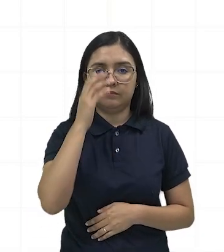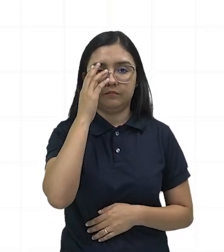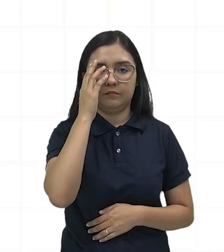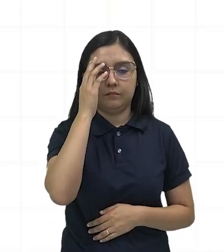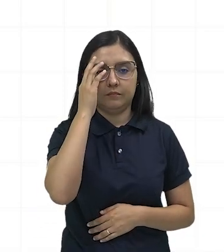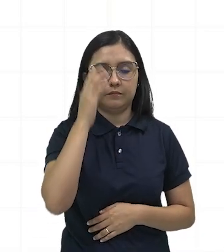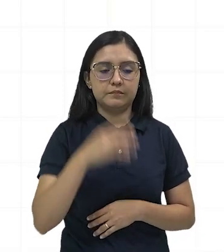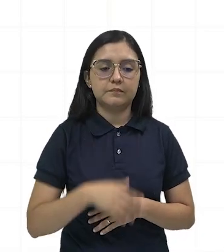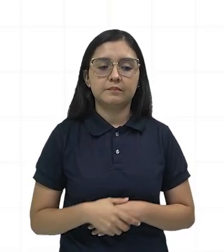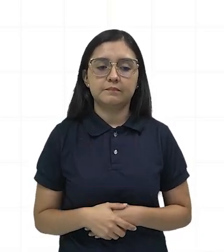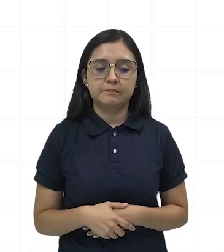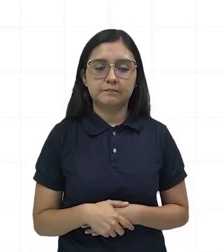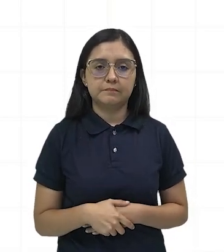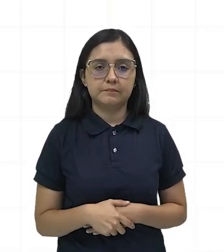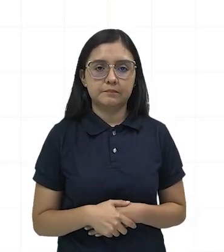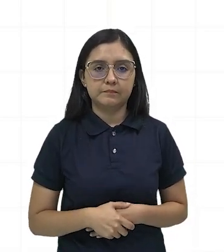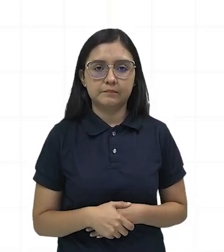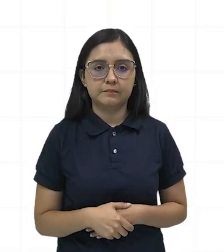Tudo bem.